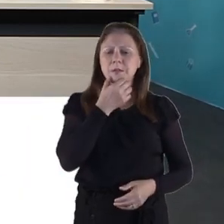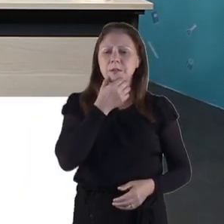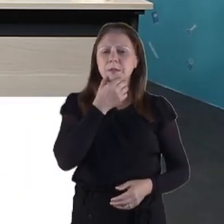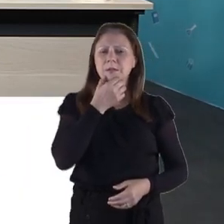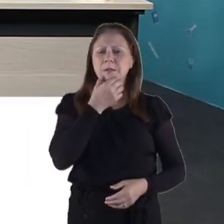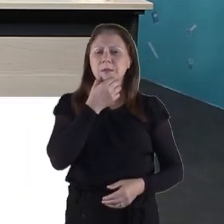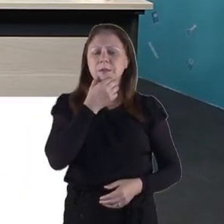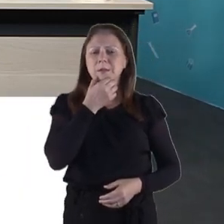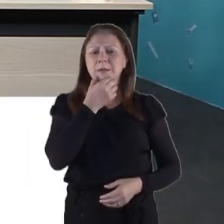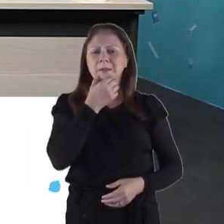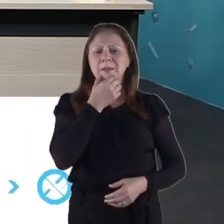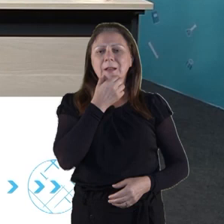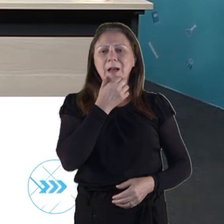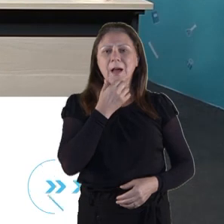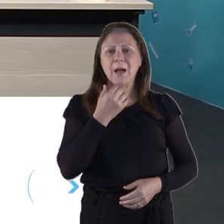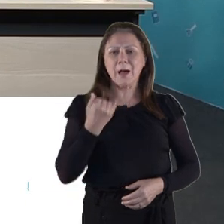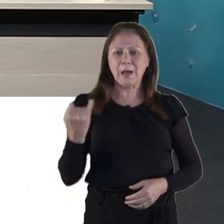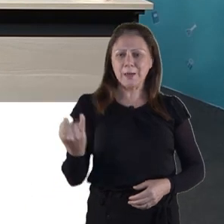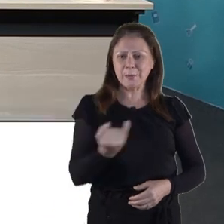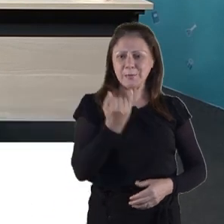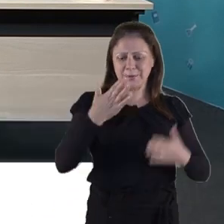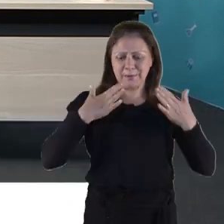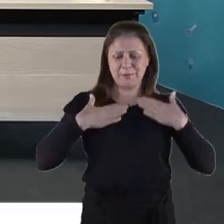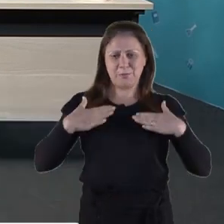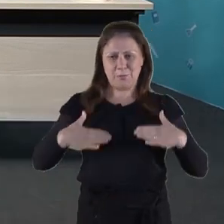Vamos falar sobre a incrível máquina humana,